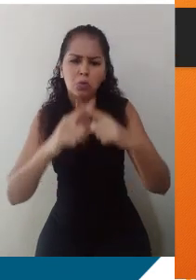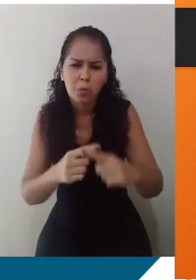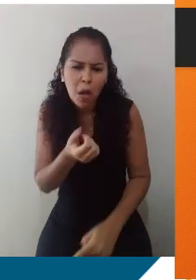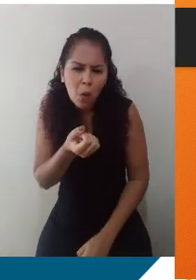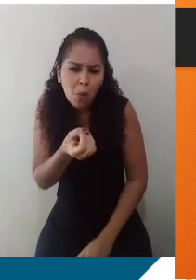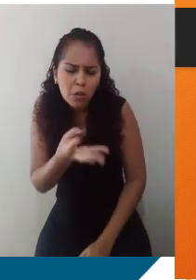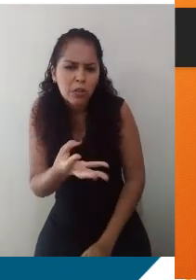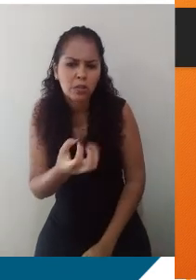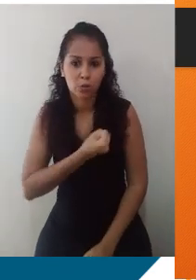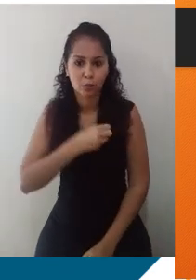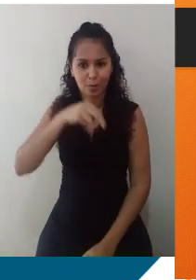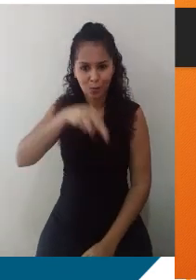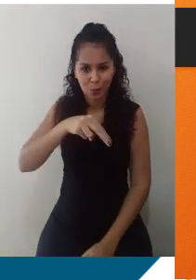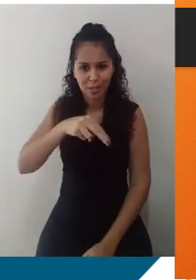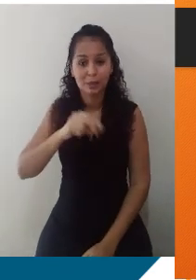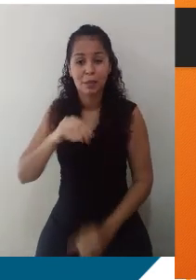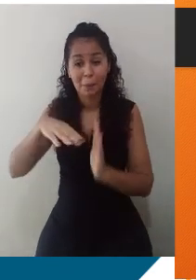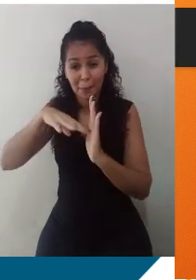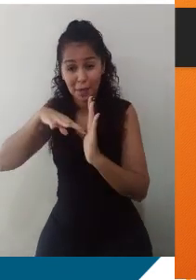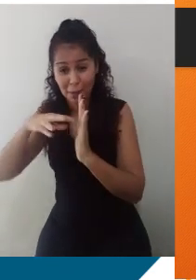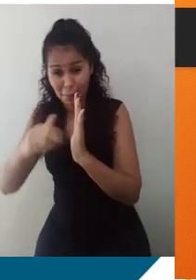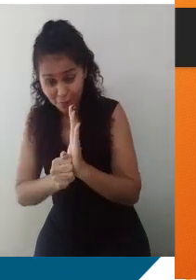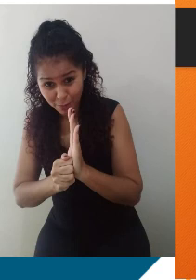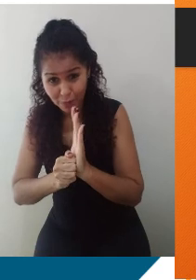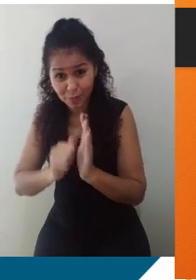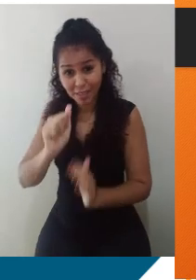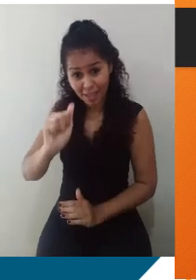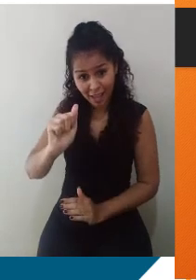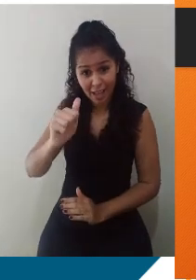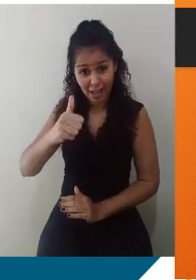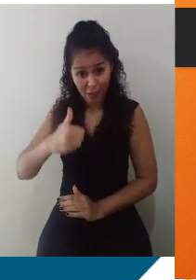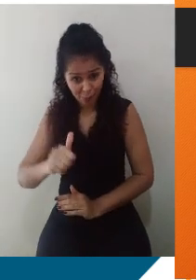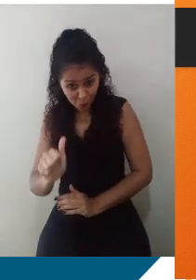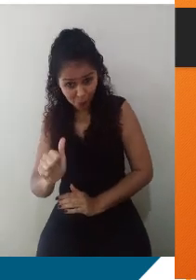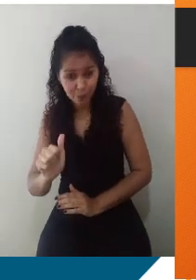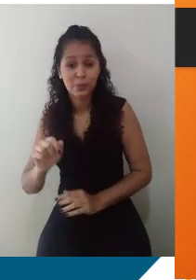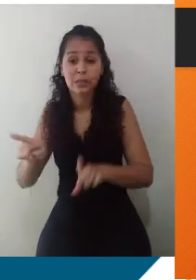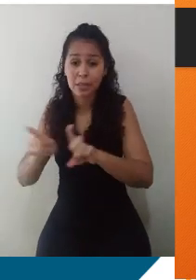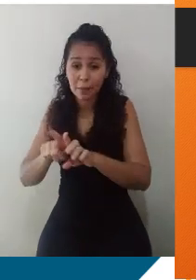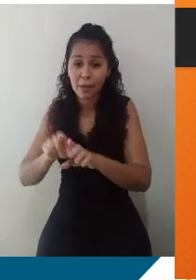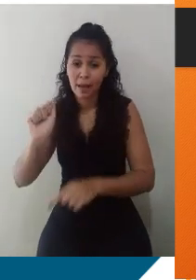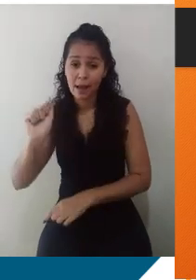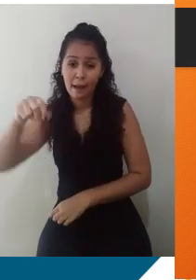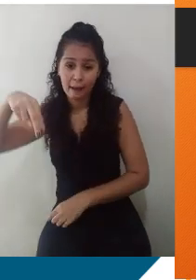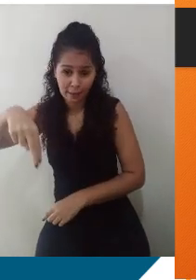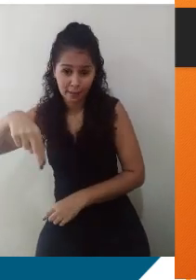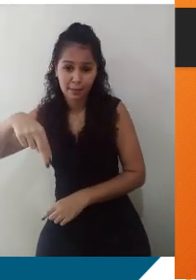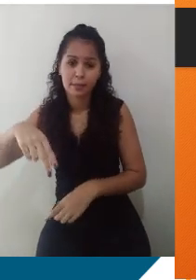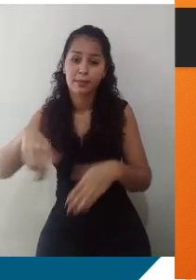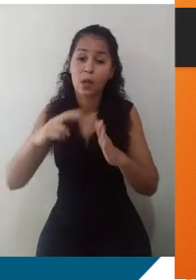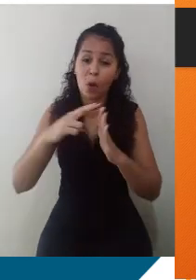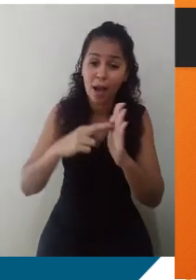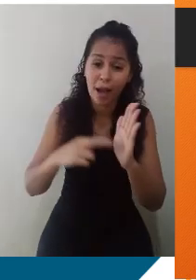quantidade de números n pela média aritmética do primeiro termo com o último termo, A1 e AN. Portanto,